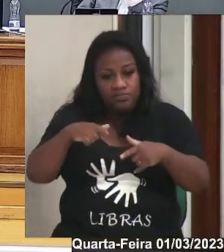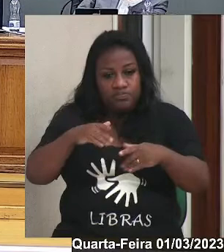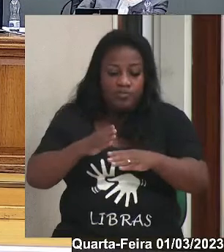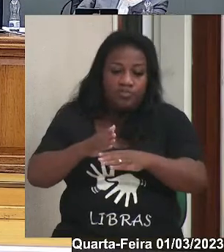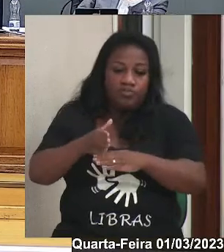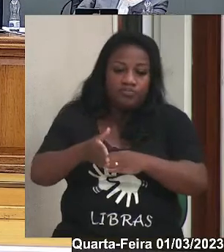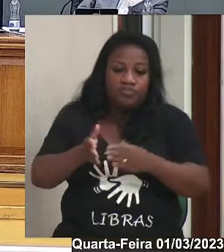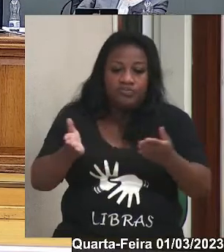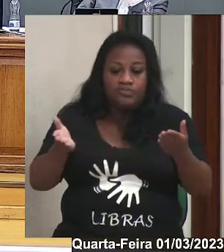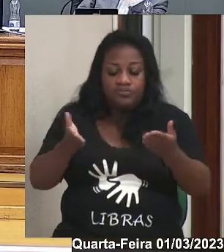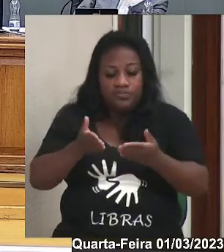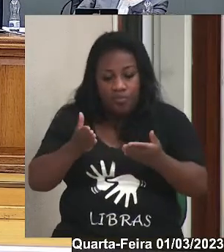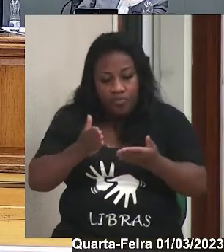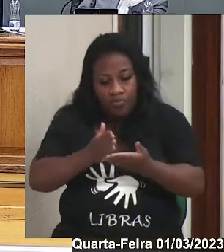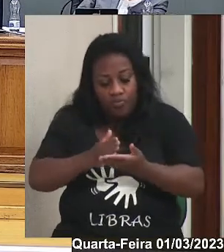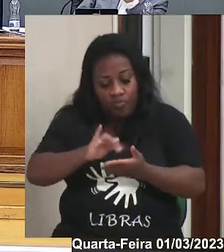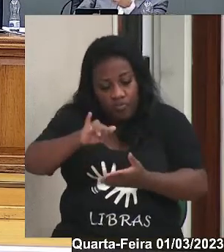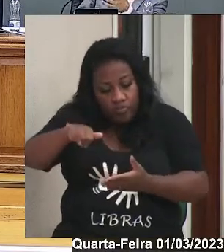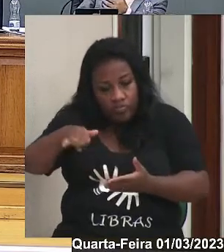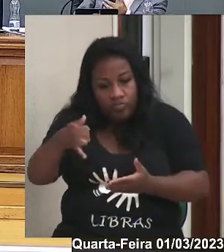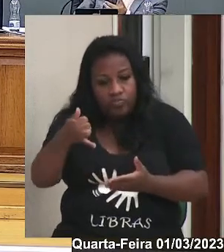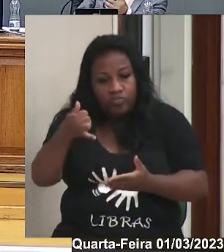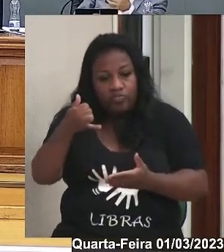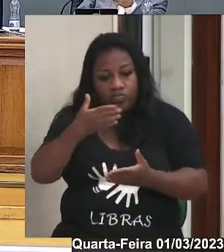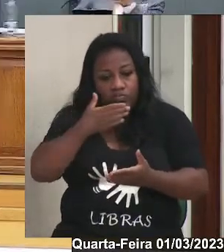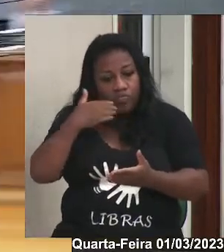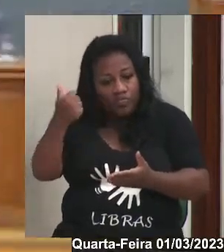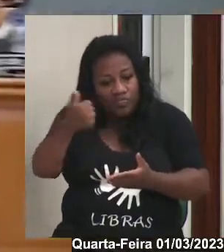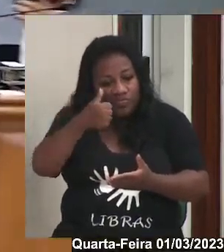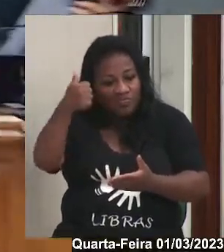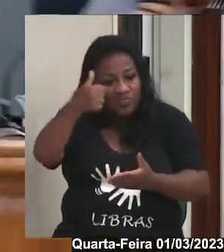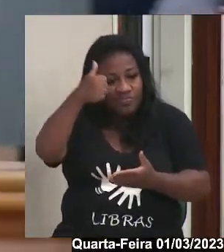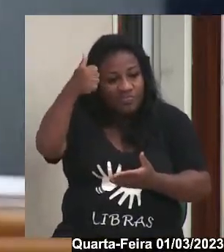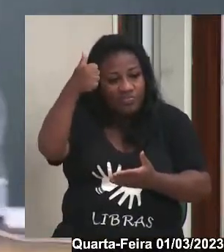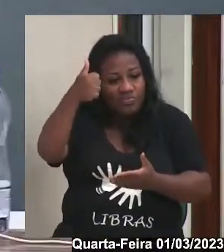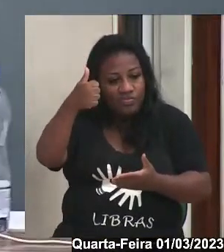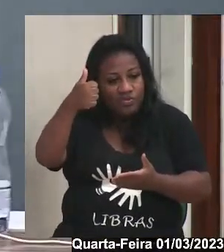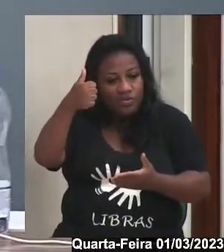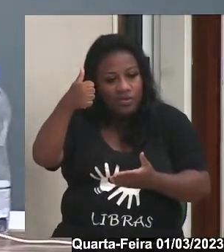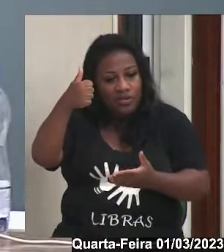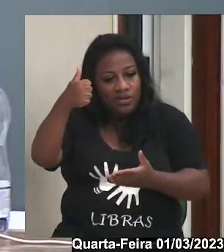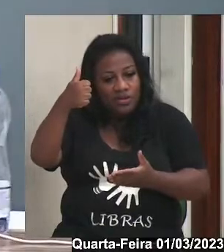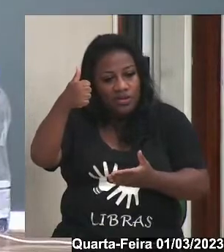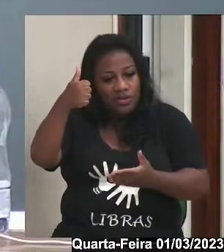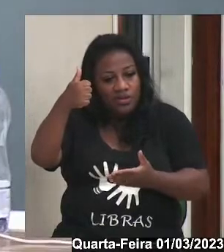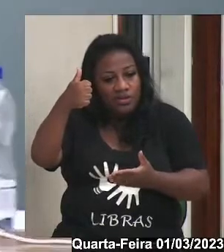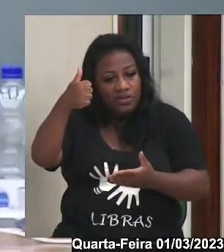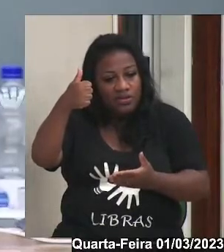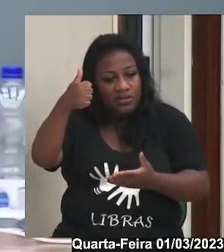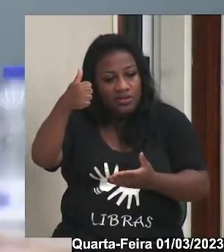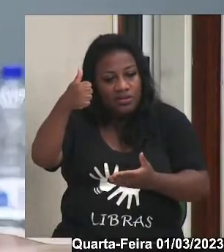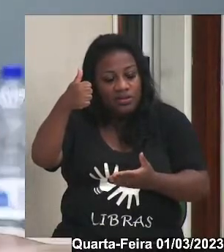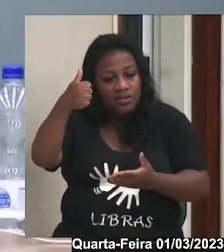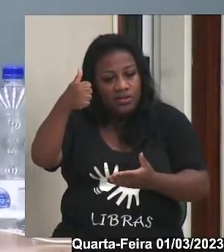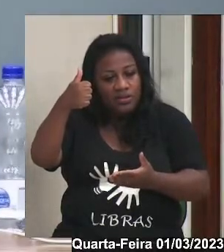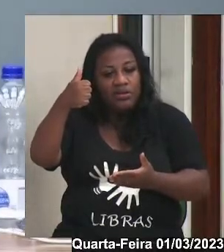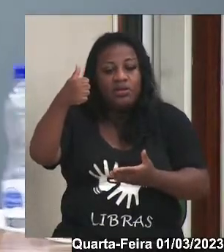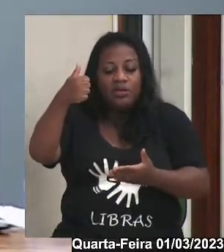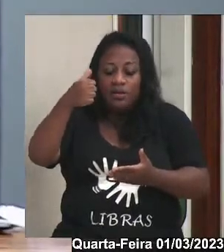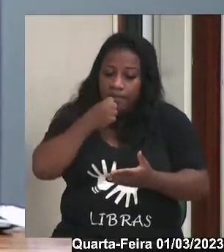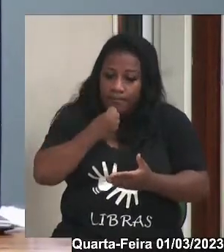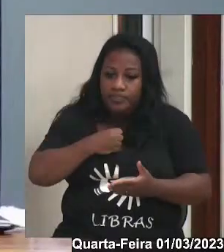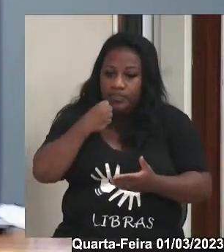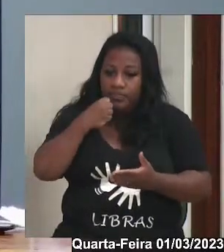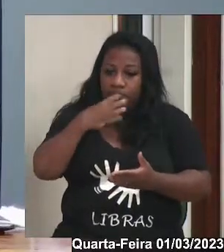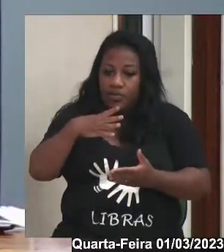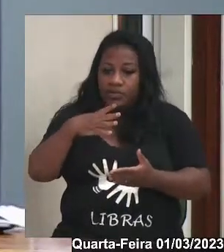comunidade, proporcionando oportunidade e melhores condições de trabalho para funcionários, para a comunidade e para amigos, bem